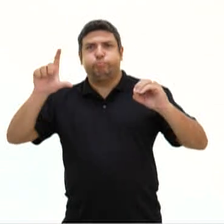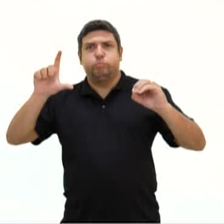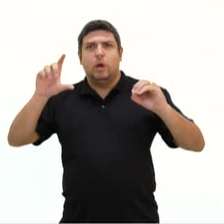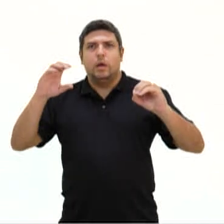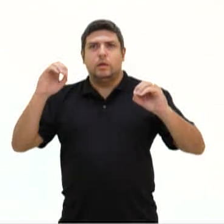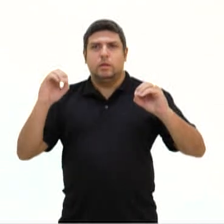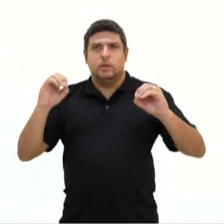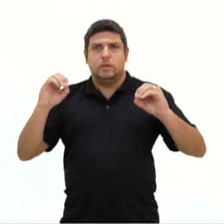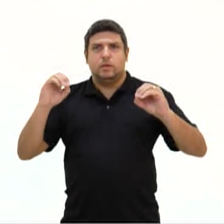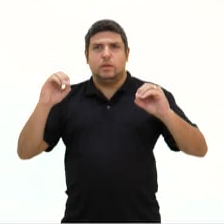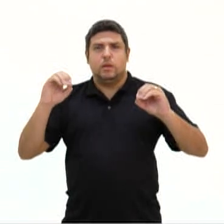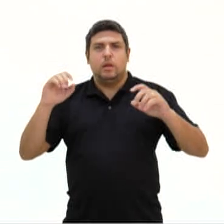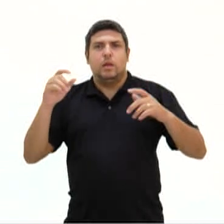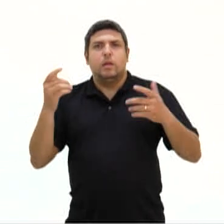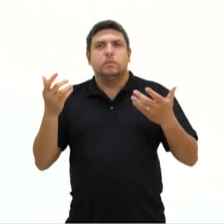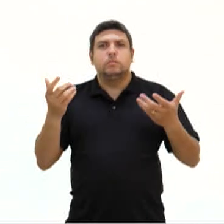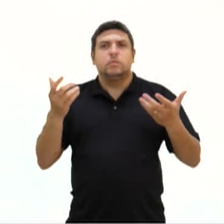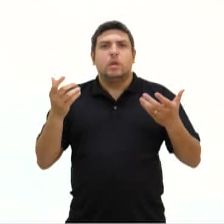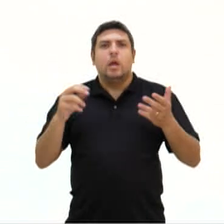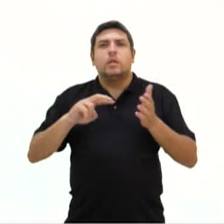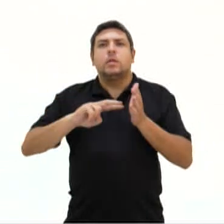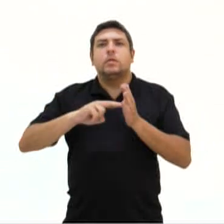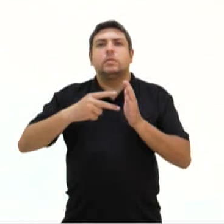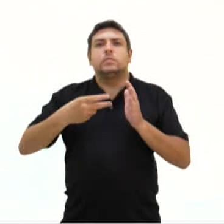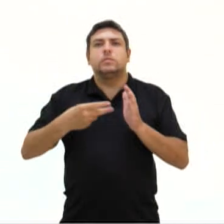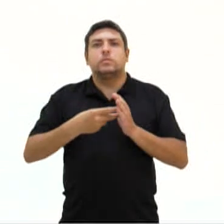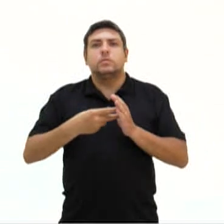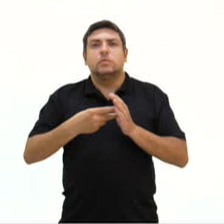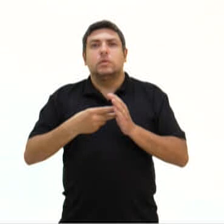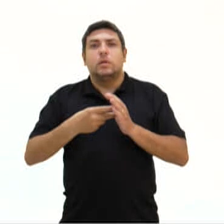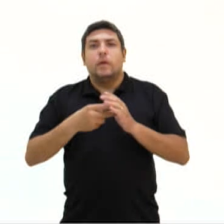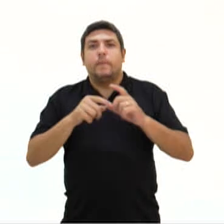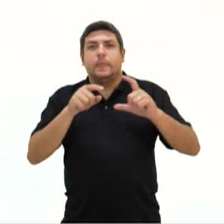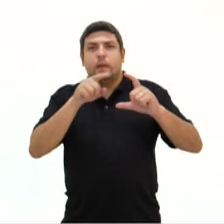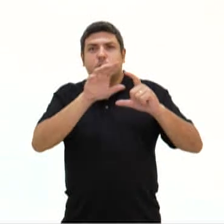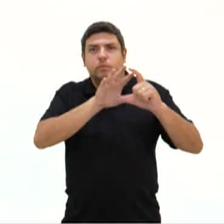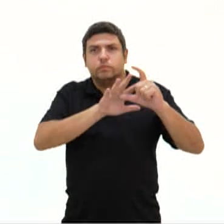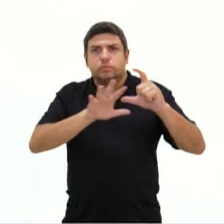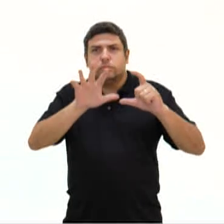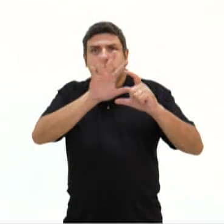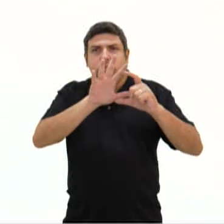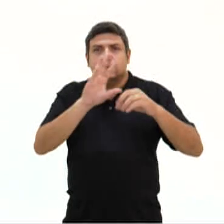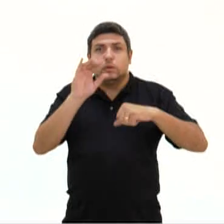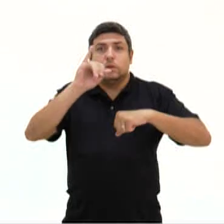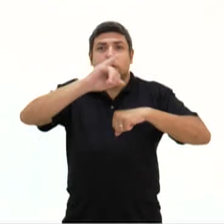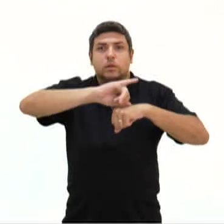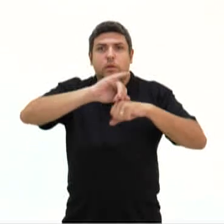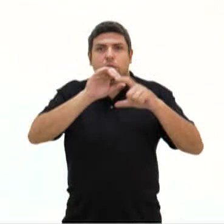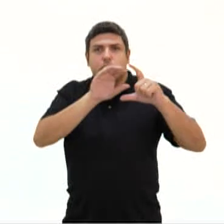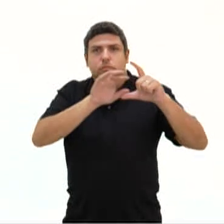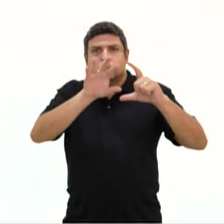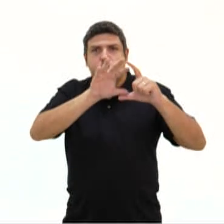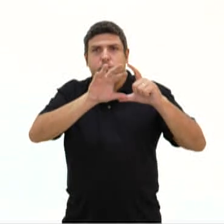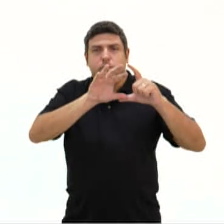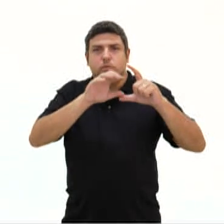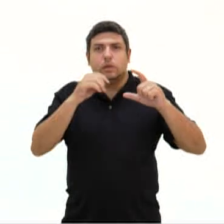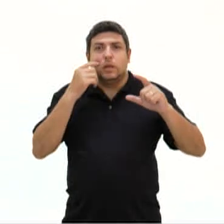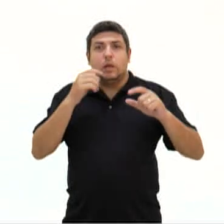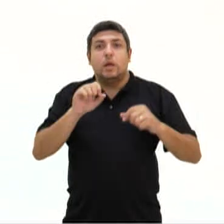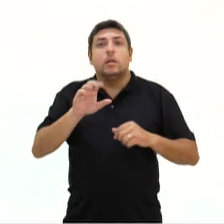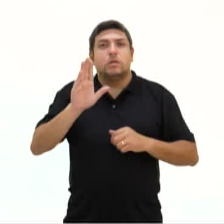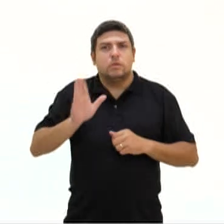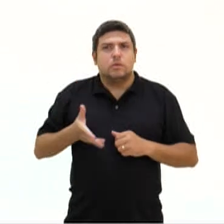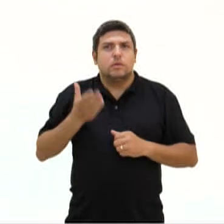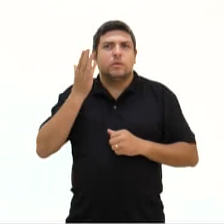esta inequação é menor do que zero, isso está se referindo aos pontos internos da circunferência. A gente já sabe que são os